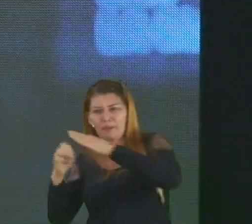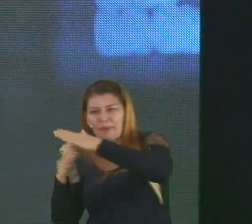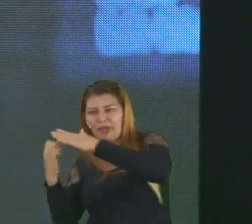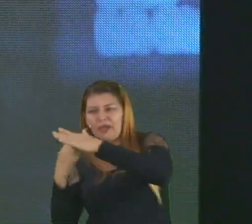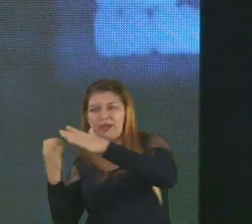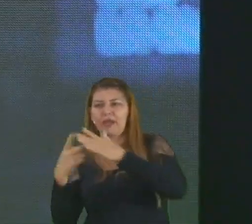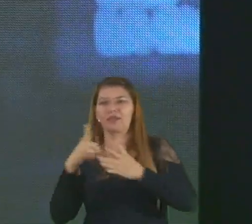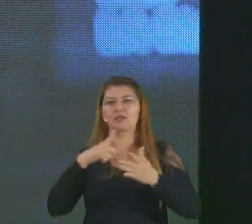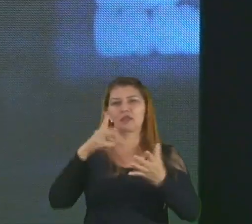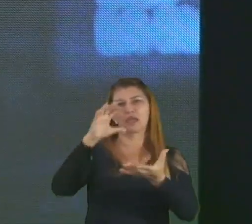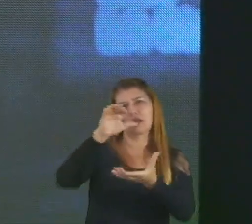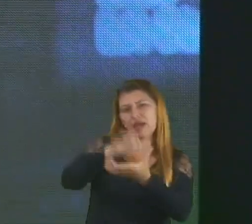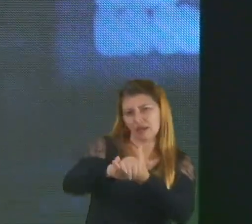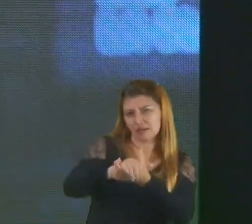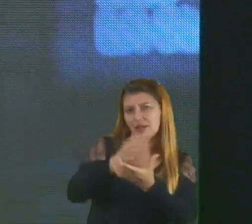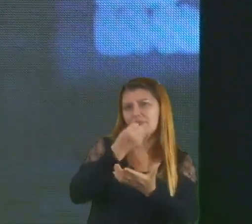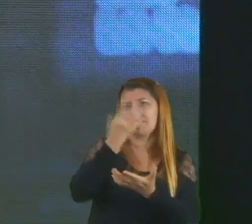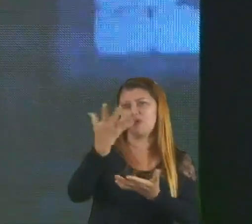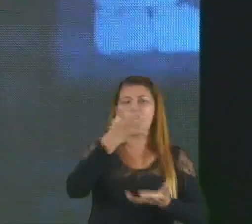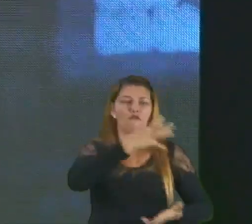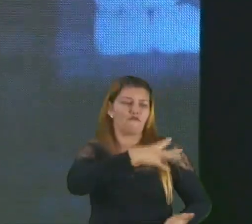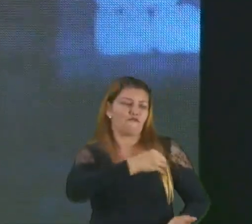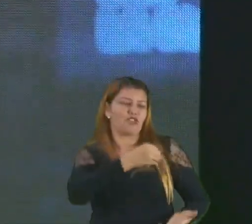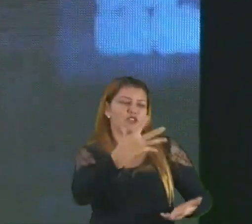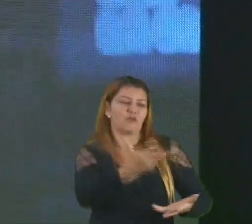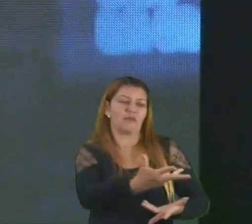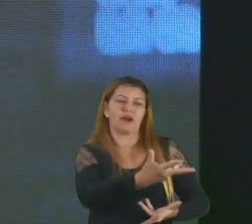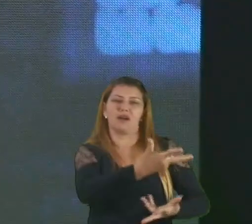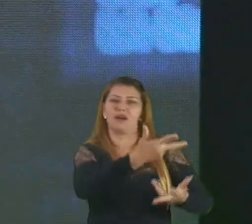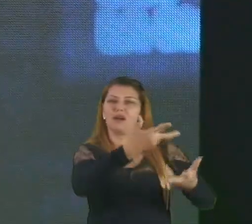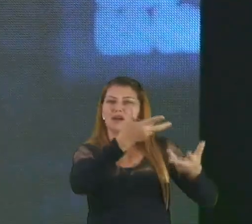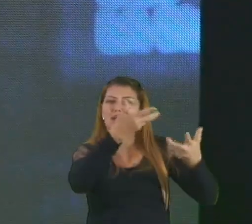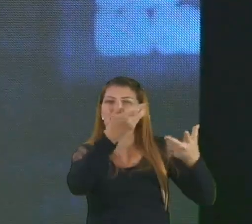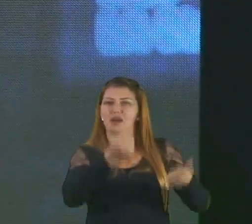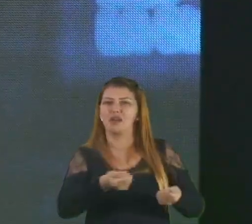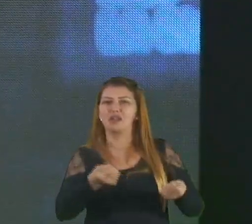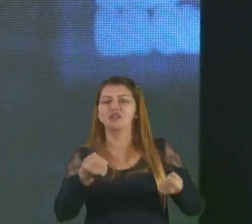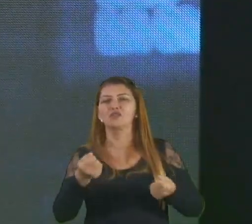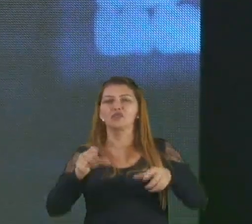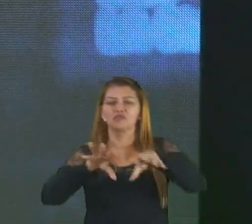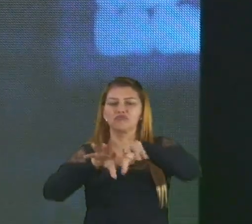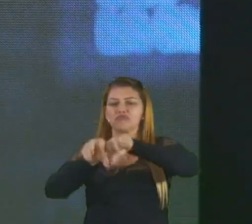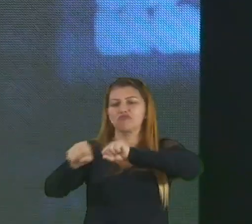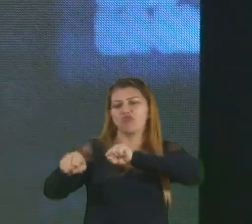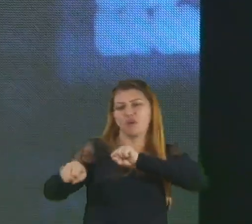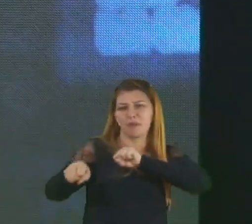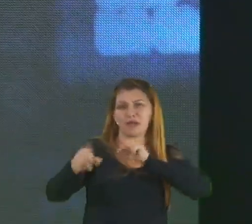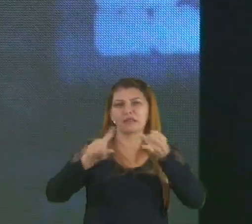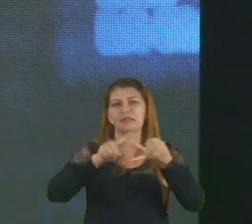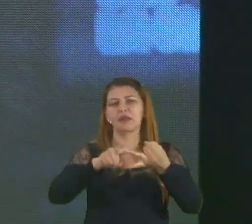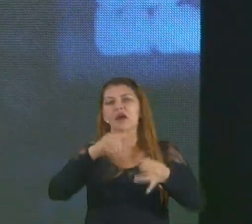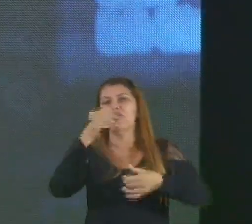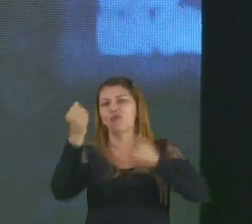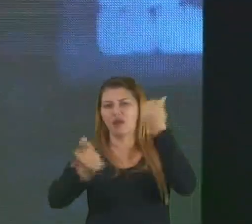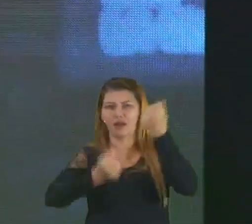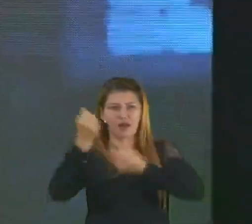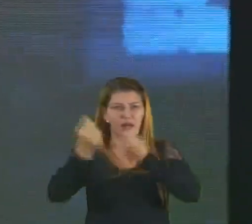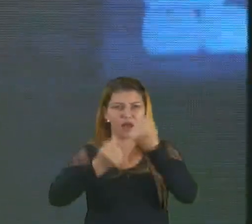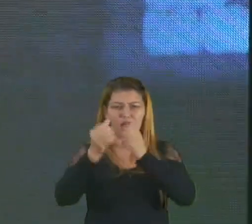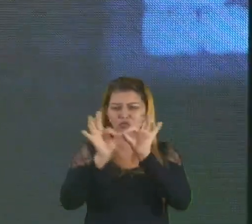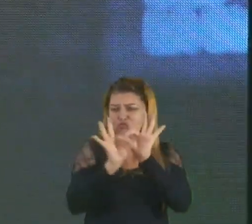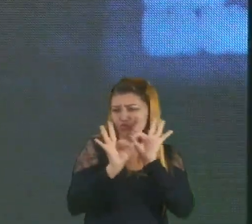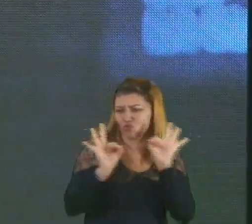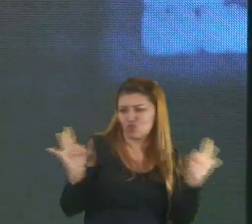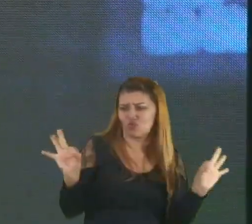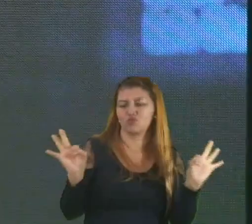ter casamentos abençoados, filhos maravilhosos, títulos acadêmicos, carros de última geração,